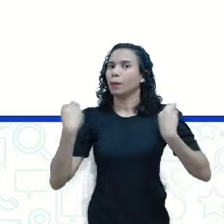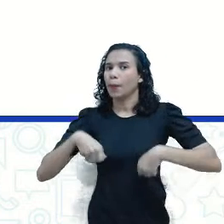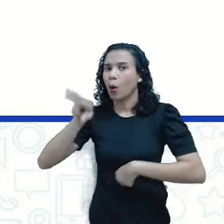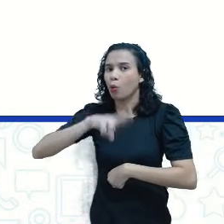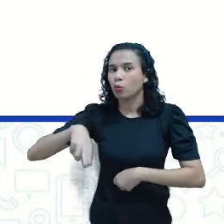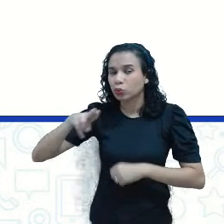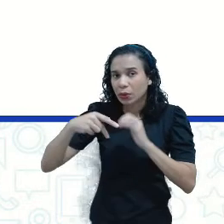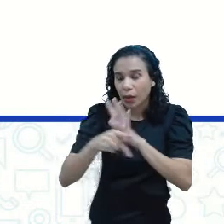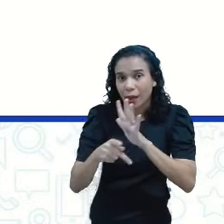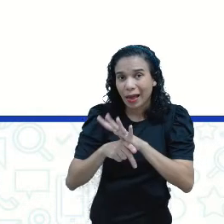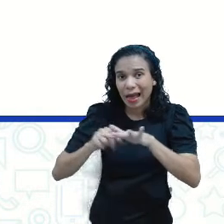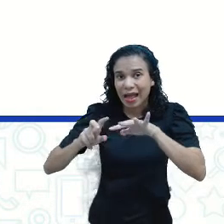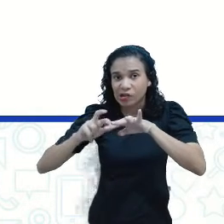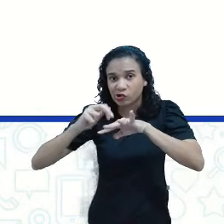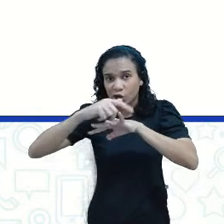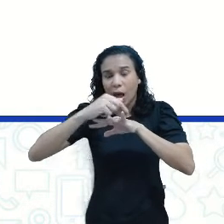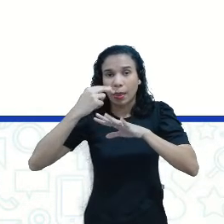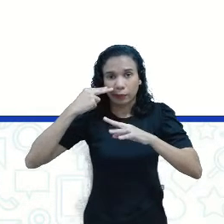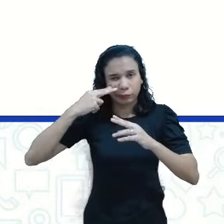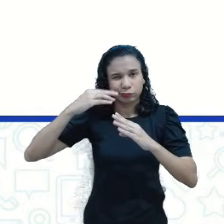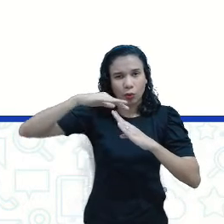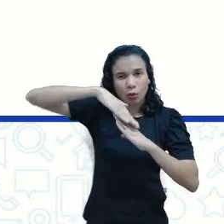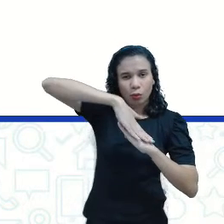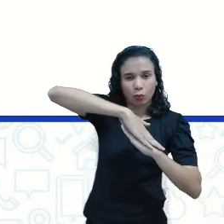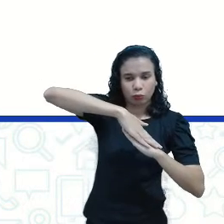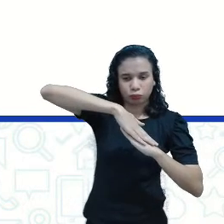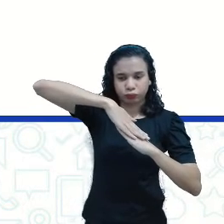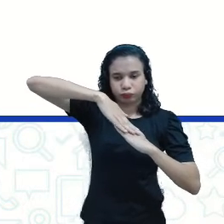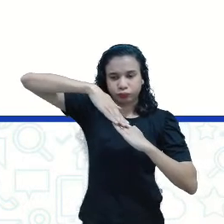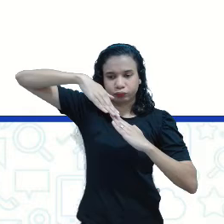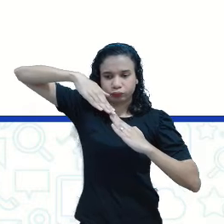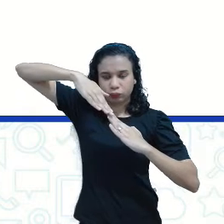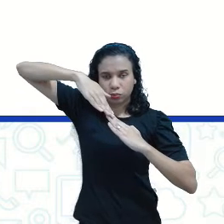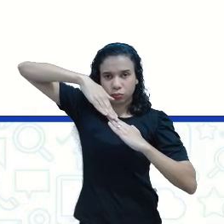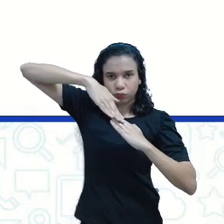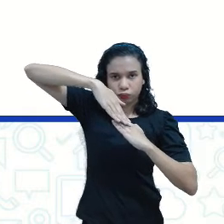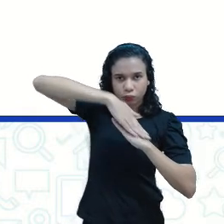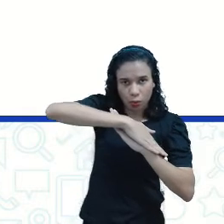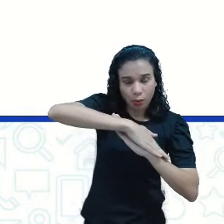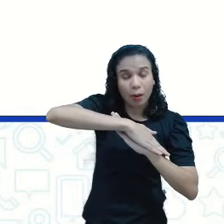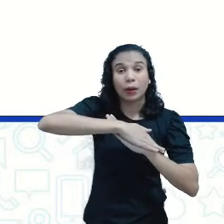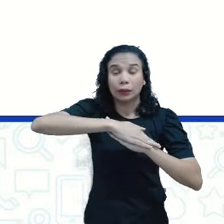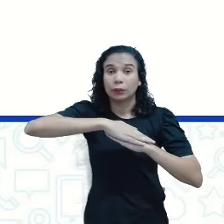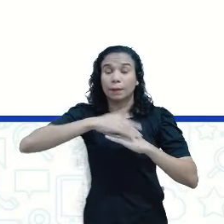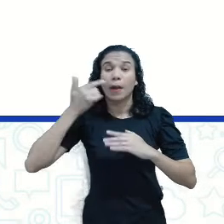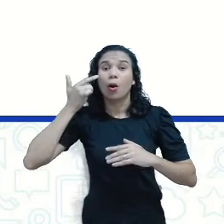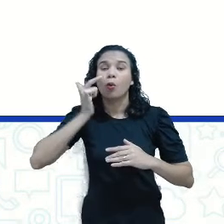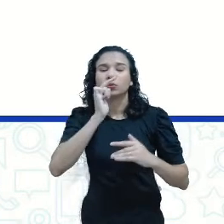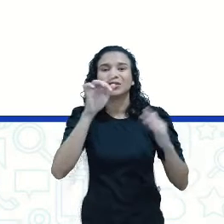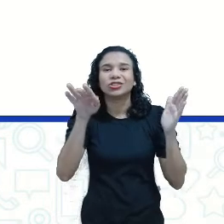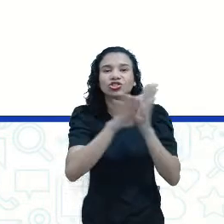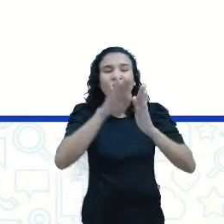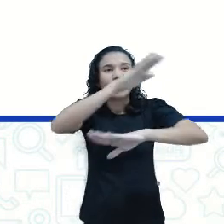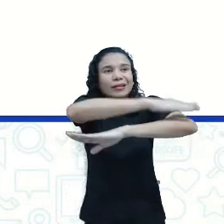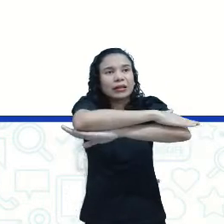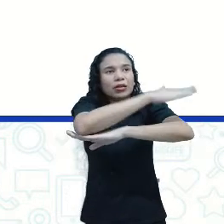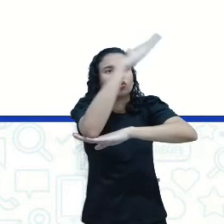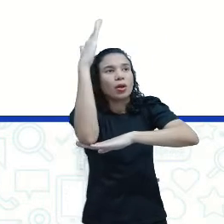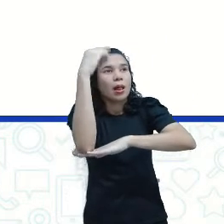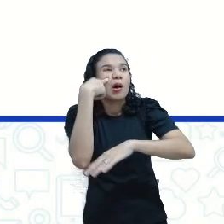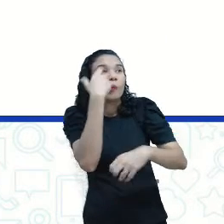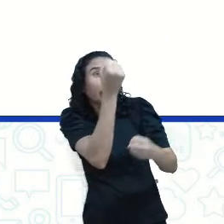uma escada Magirus de 10 metros para atingir a janela do apartamento